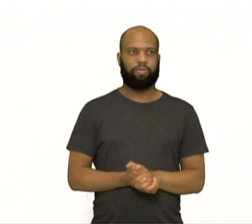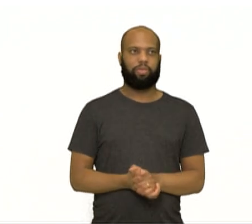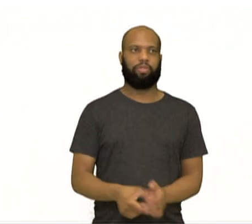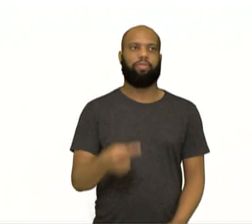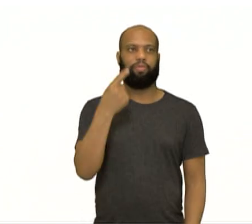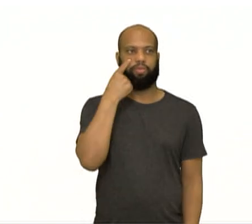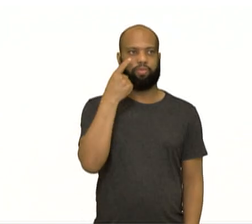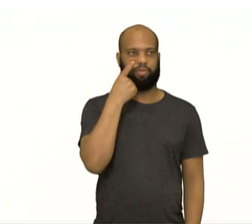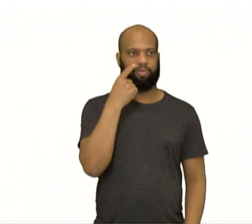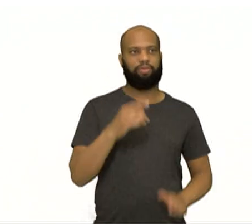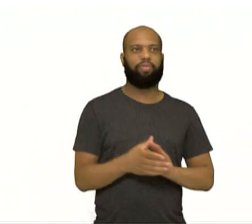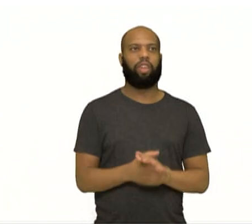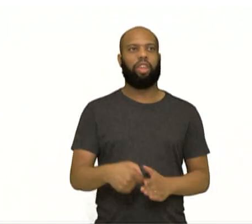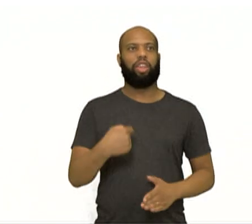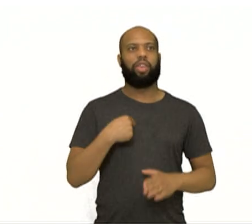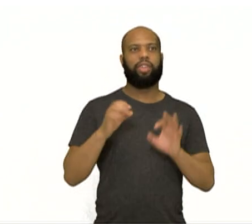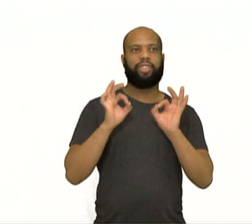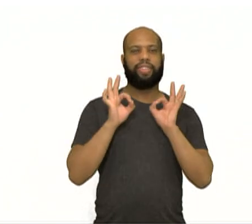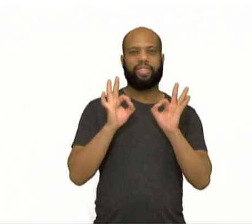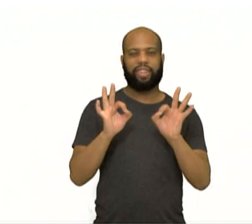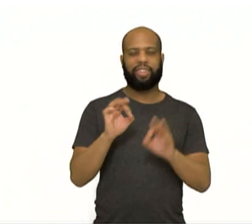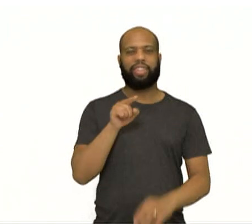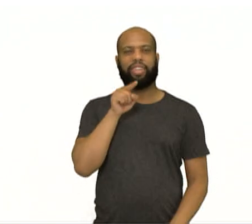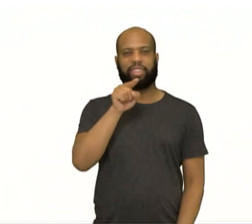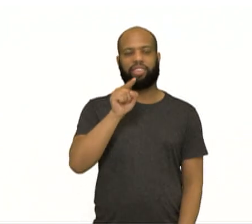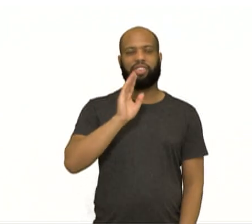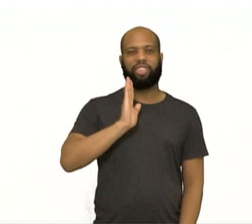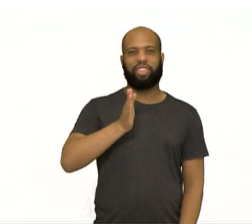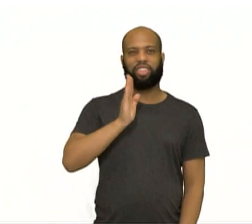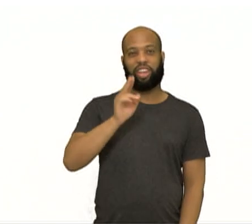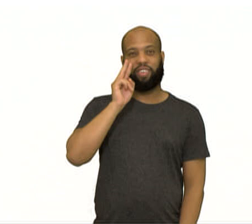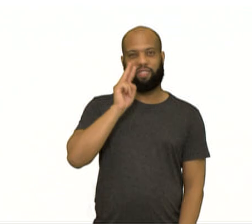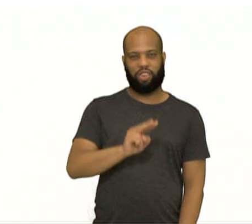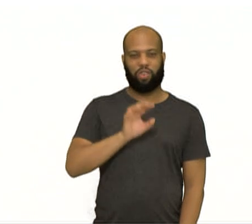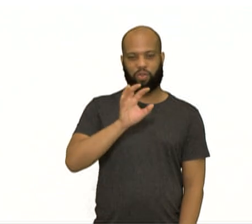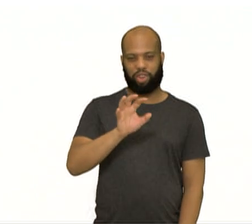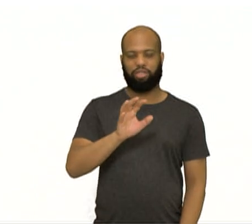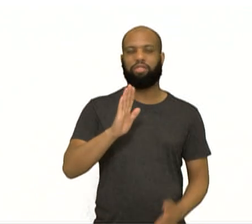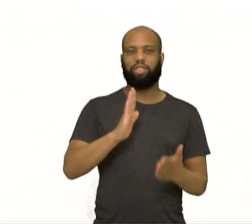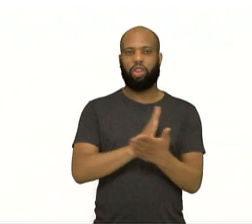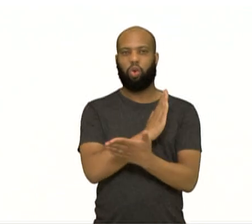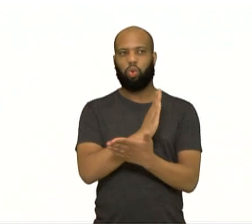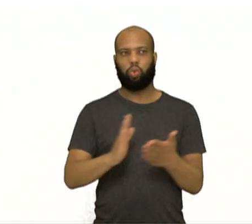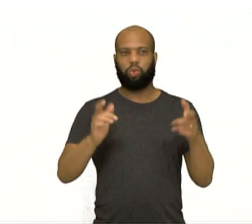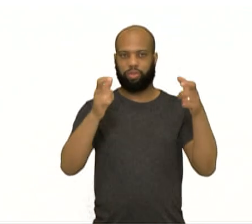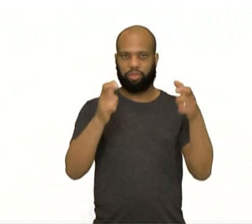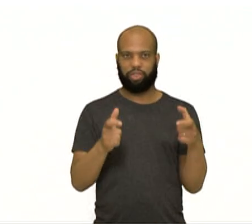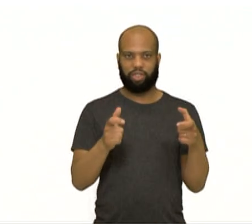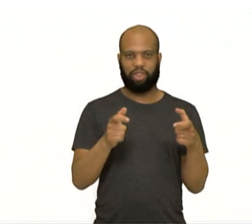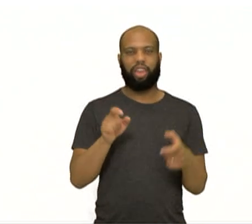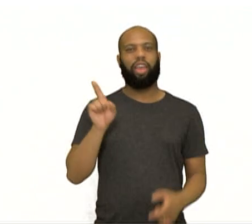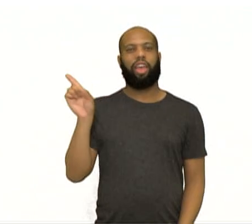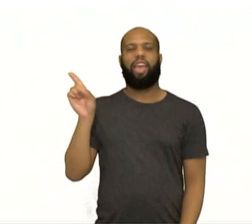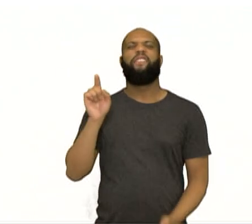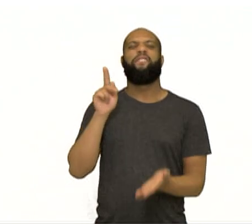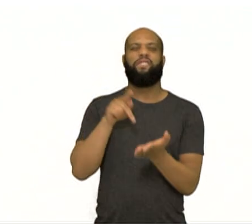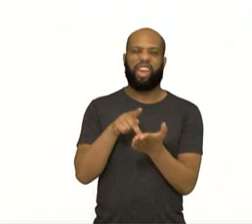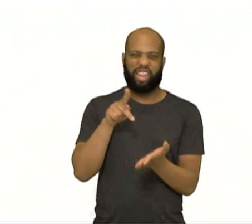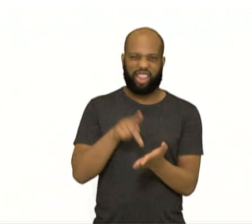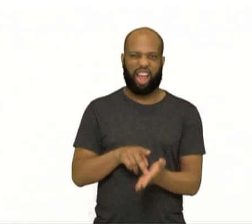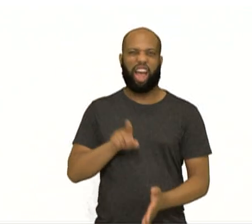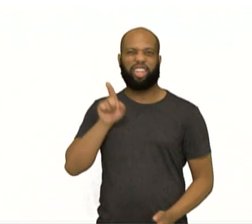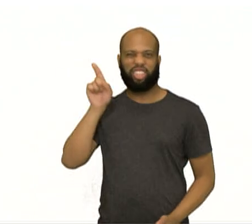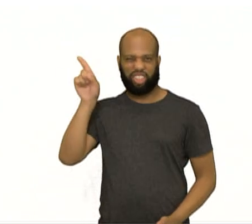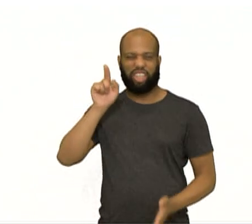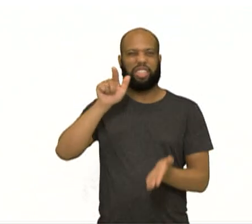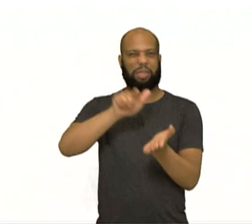Ó, eu tenho certeza que vocês já viram isso em algum lugar, não é? É verdade esse bilhete. Já ouviram